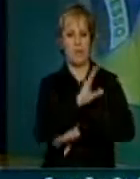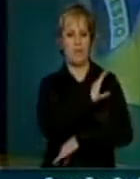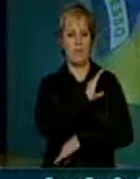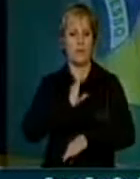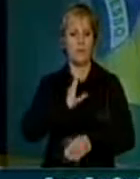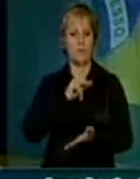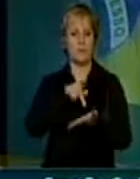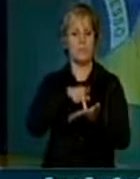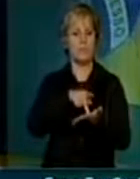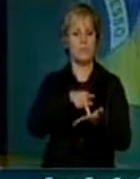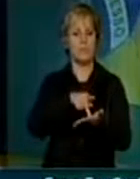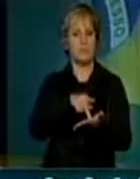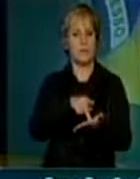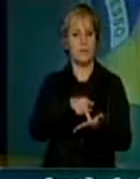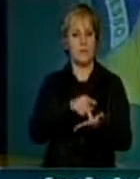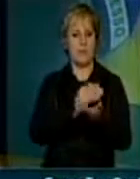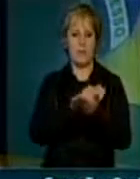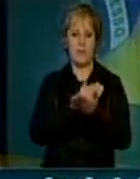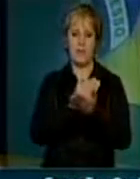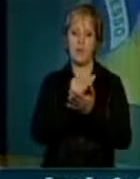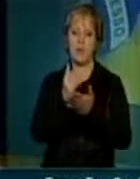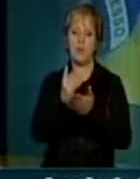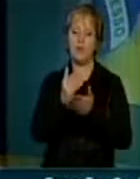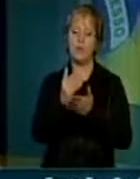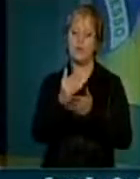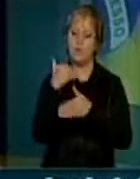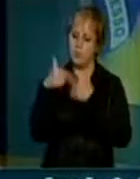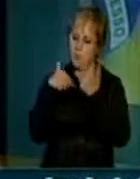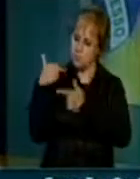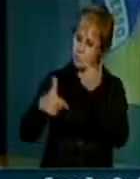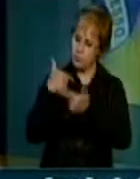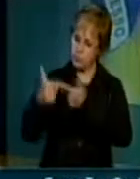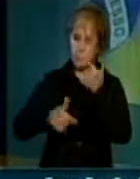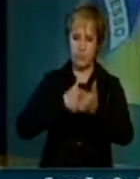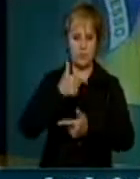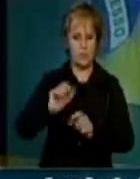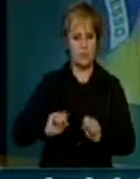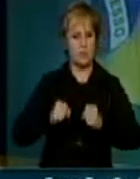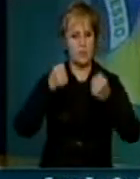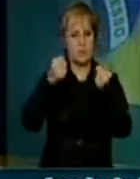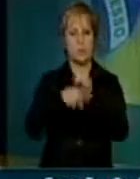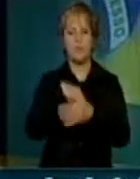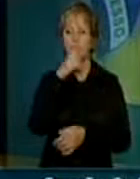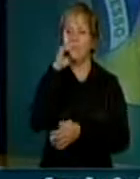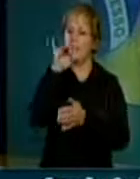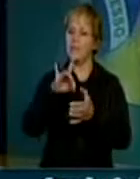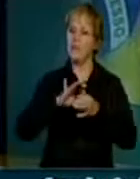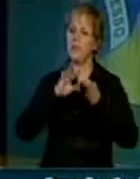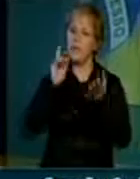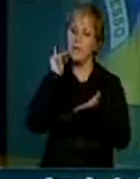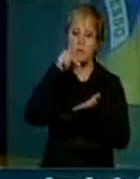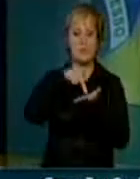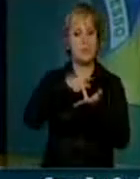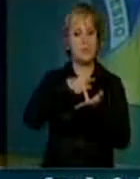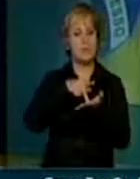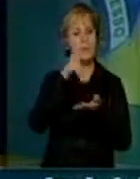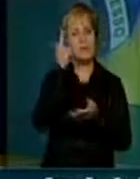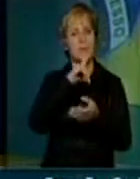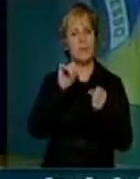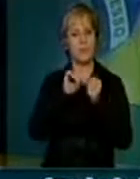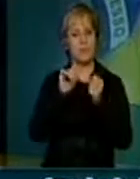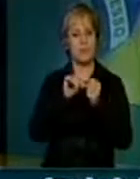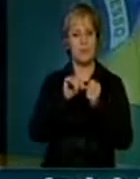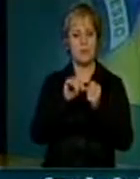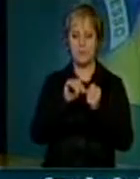Comissão da Verdade, para que a partir daí possamos tecer uma democracia de fato e façamos o